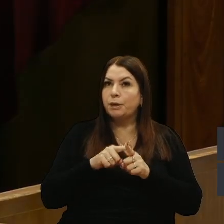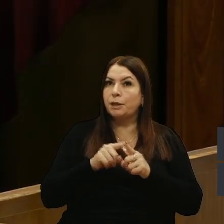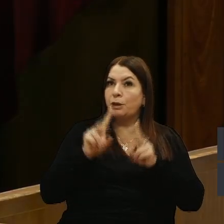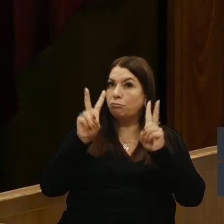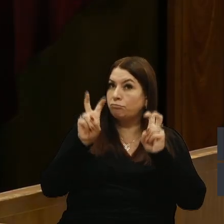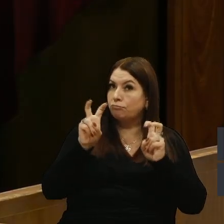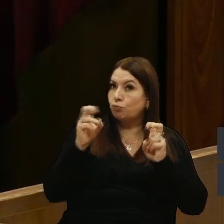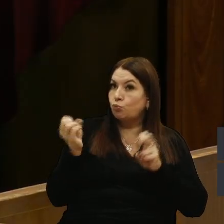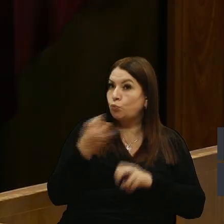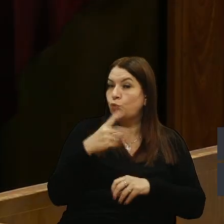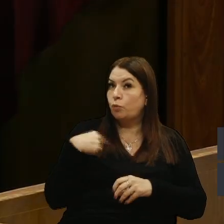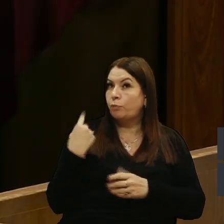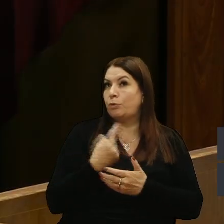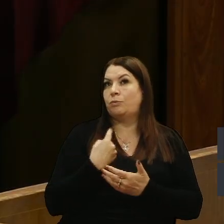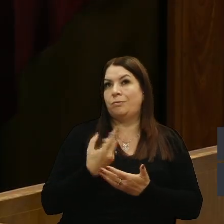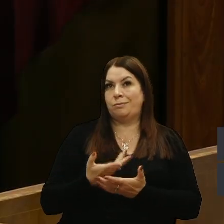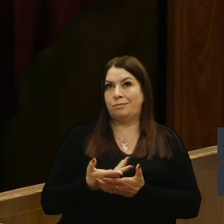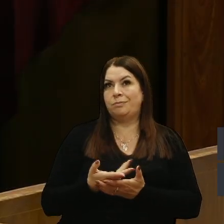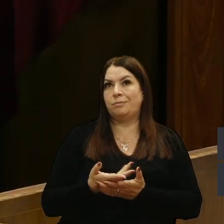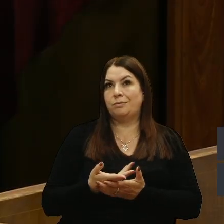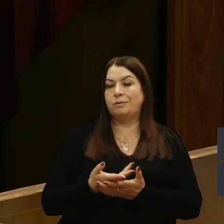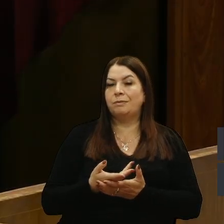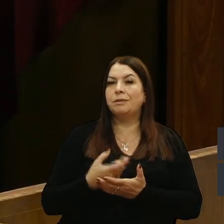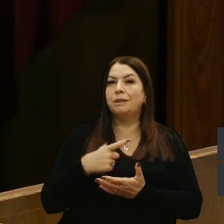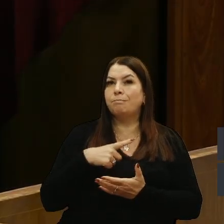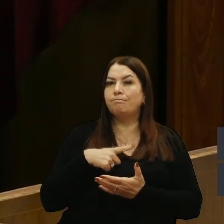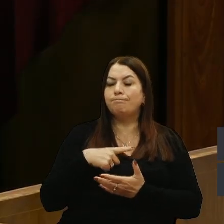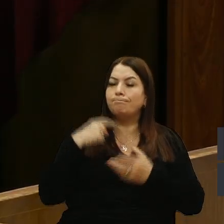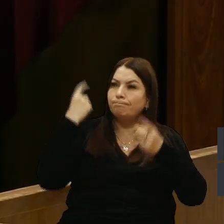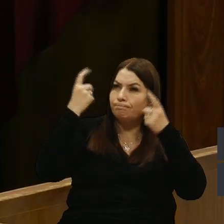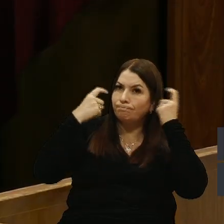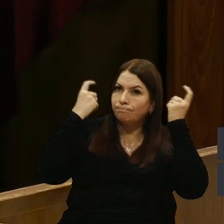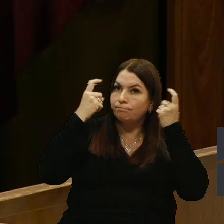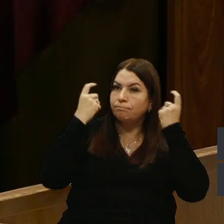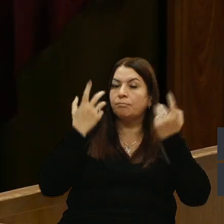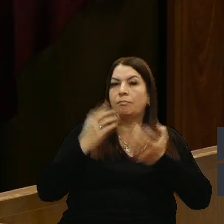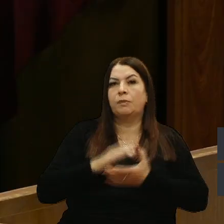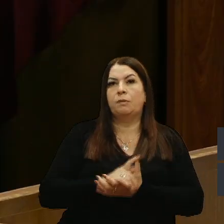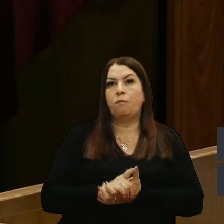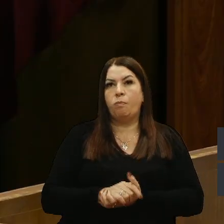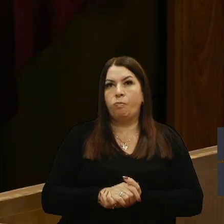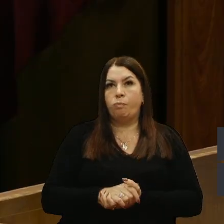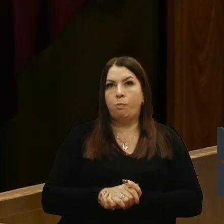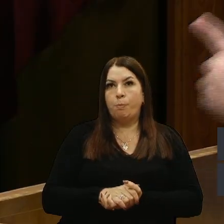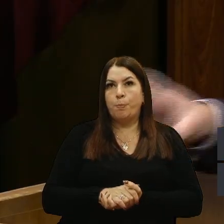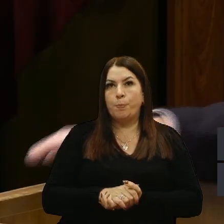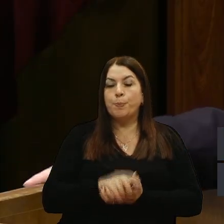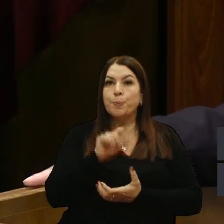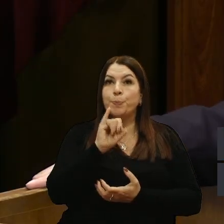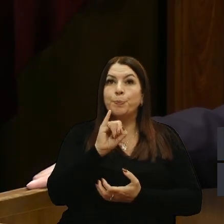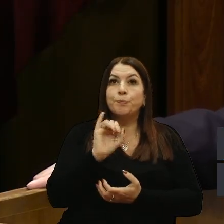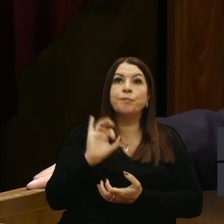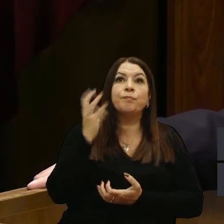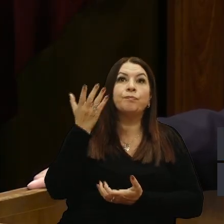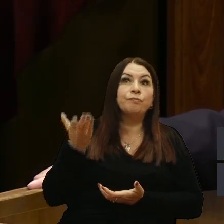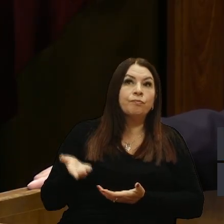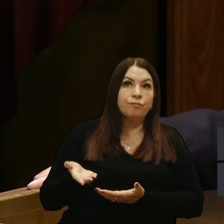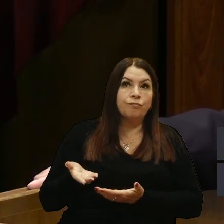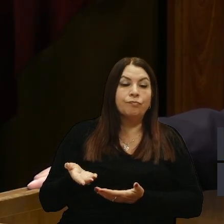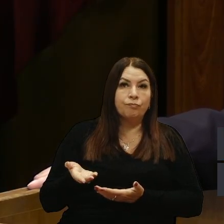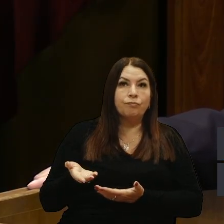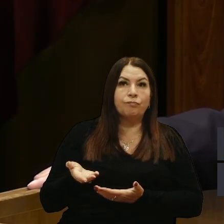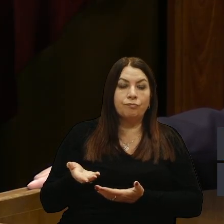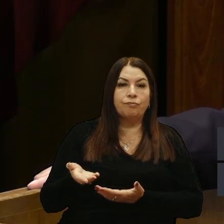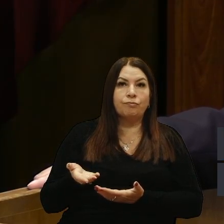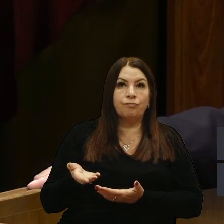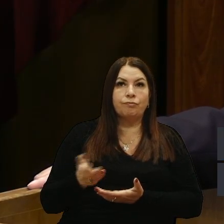para nós, que me trouxe muita preocupação, é que se isso acontecer,